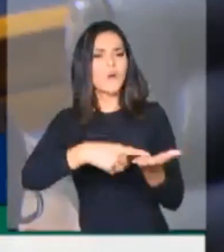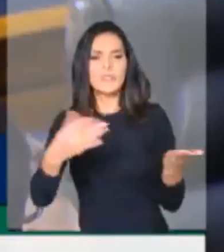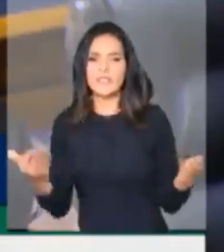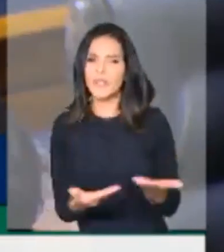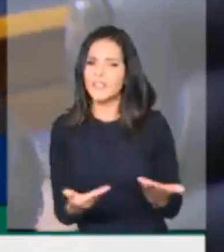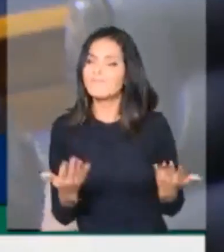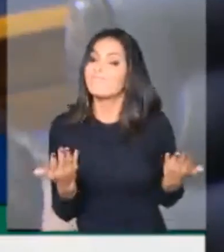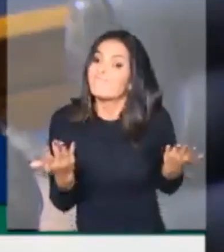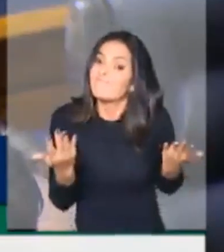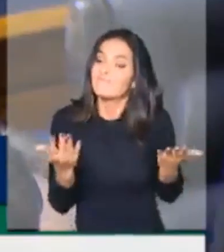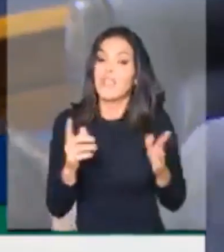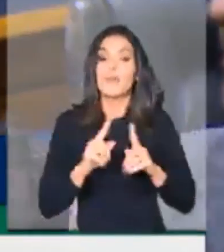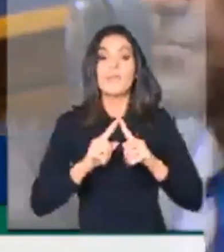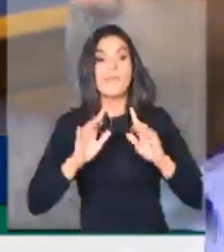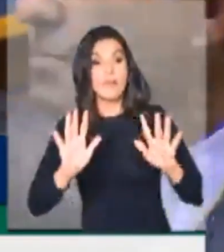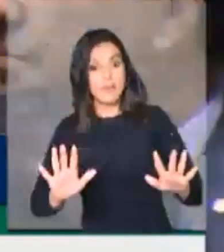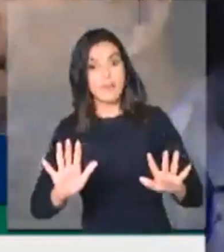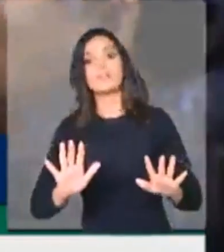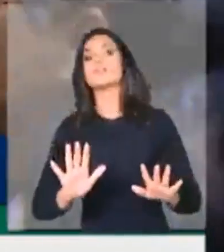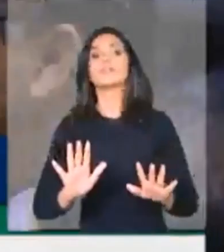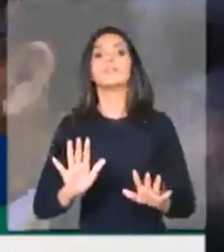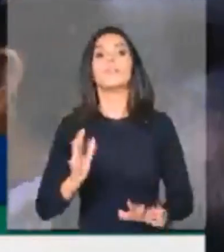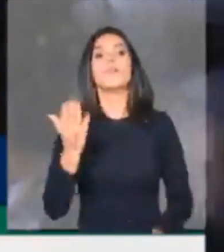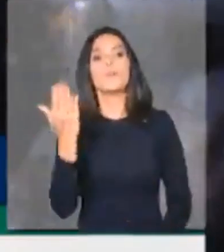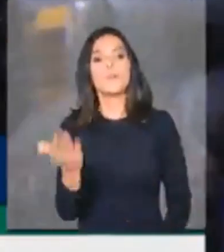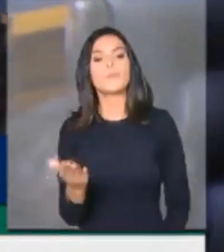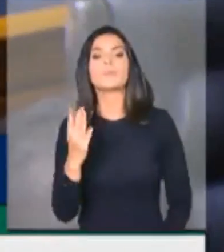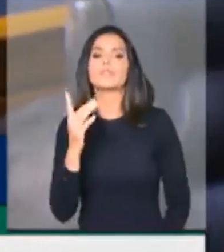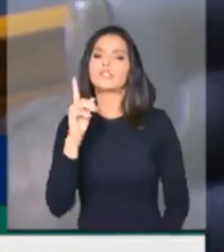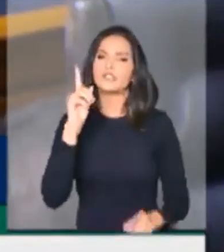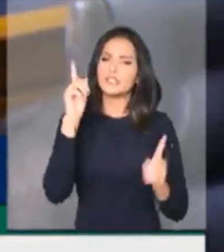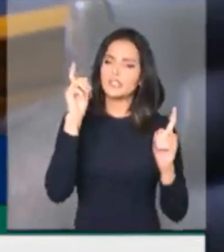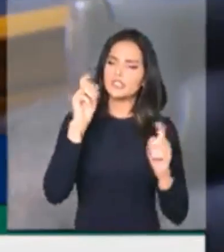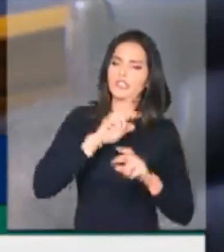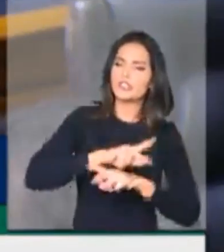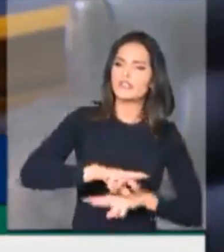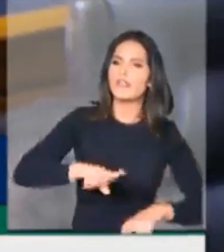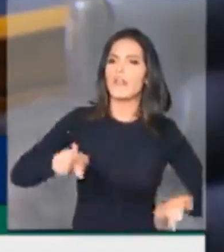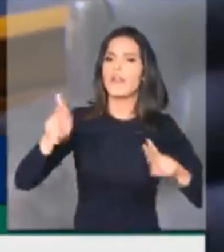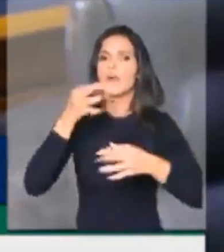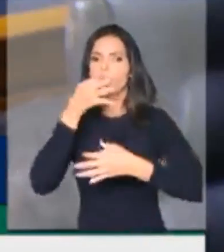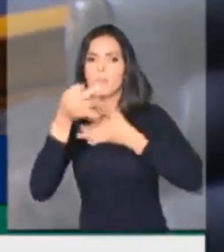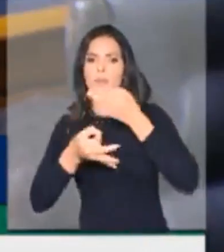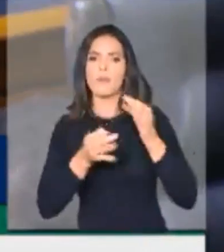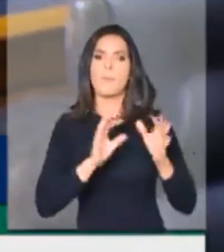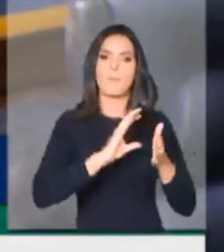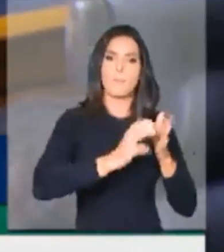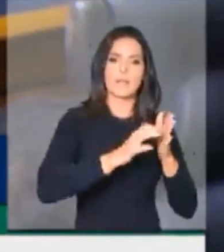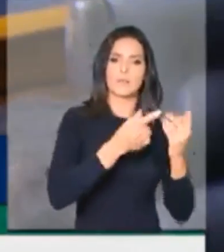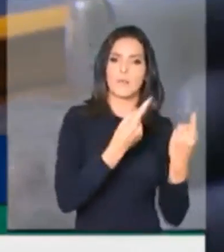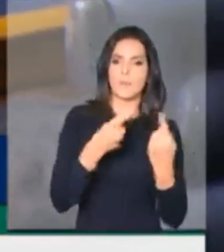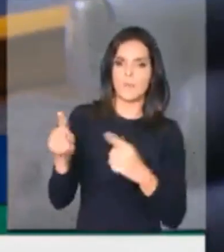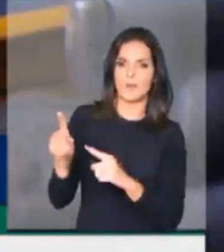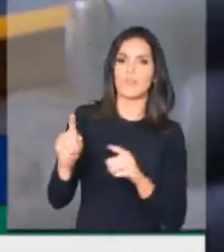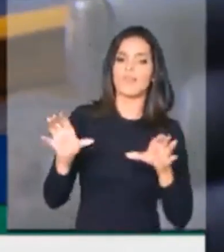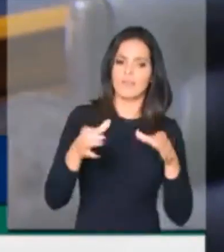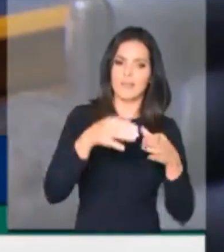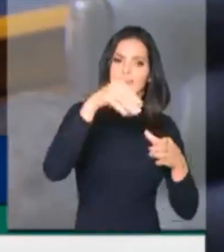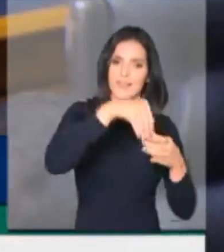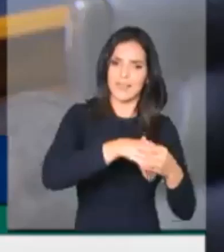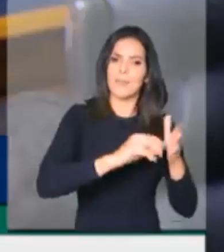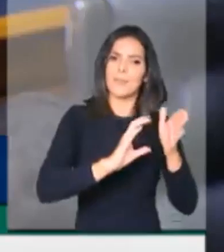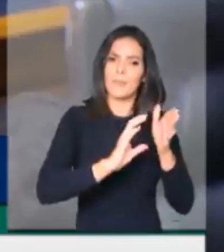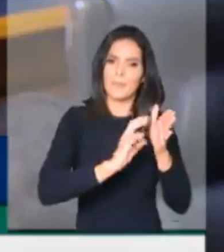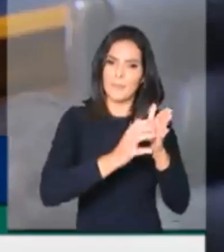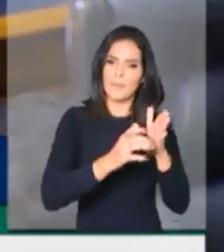construído. No entanto, presidente, diante das diferentes opiniões dos partidos de oposição que compõem a minoria, só resta